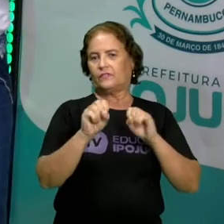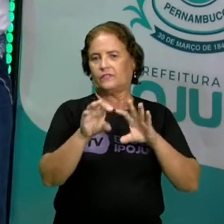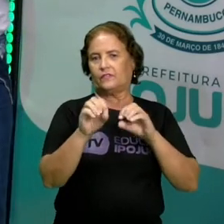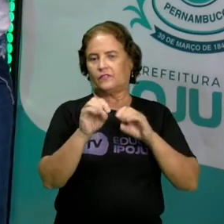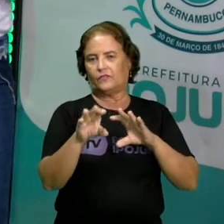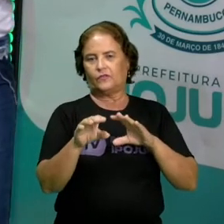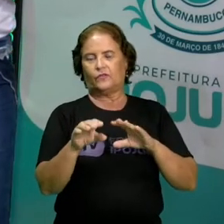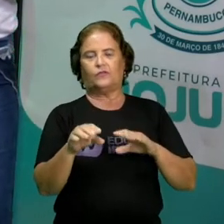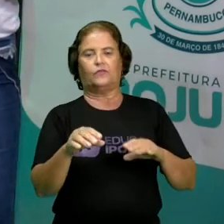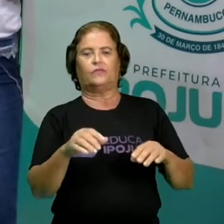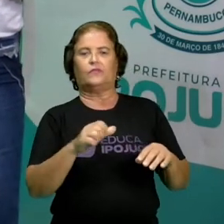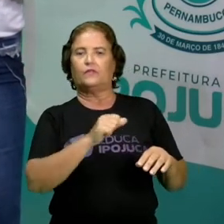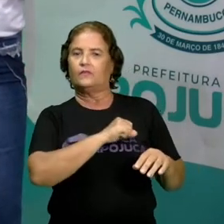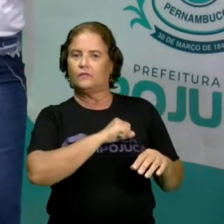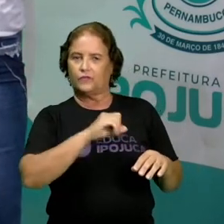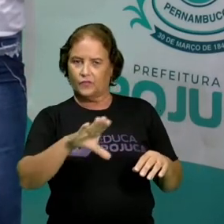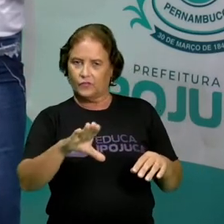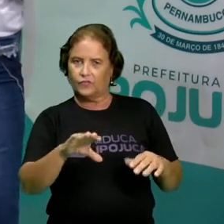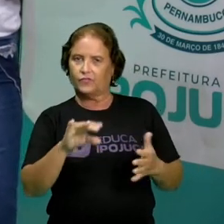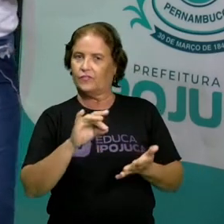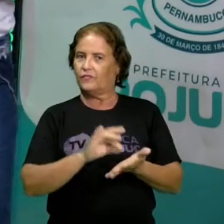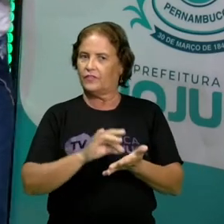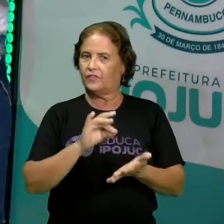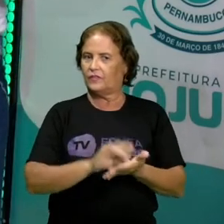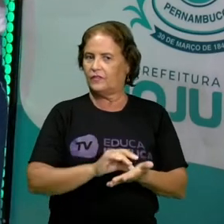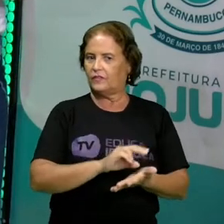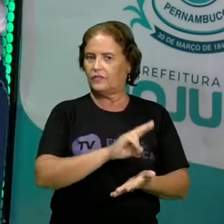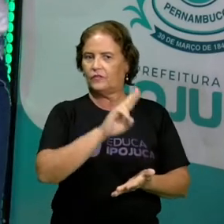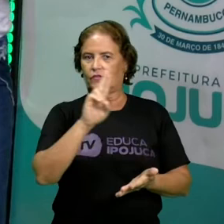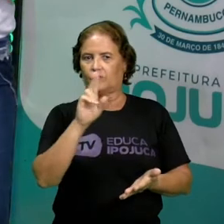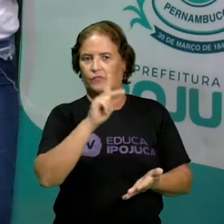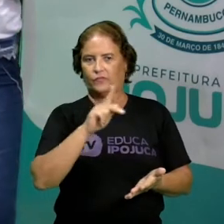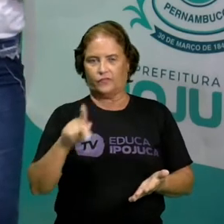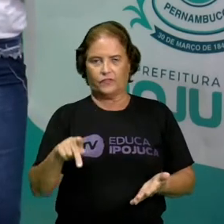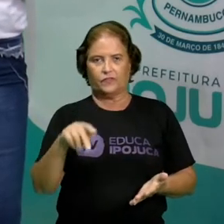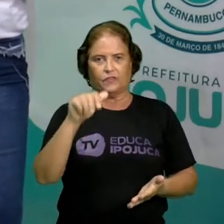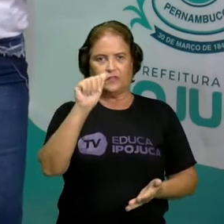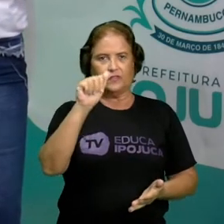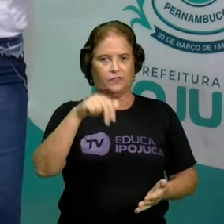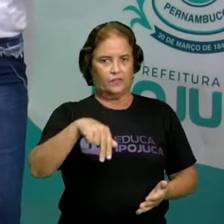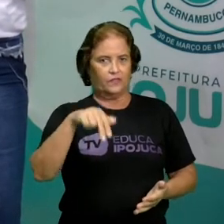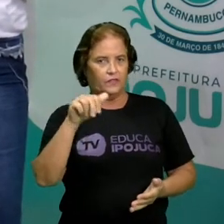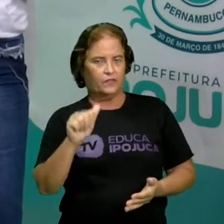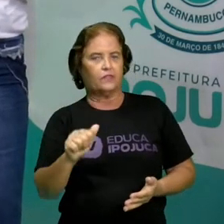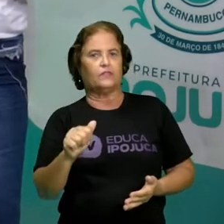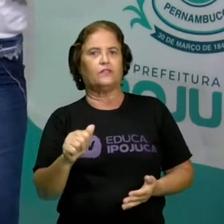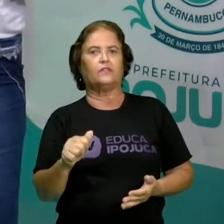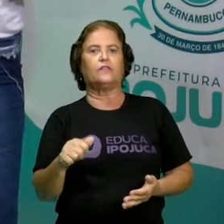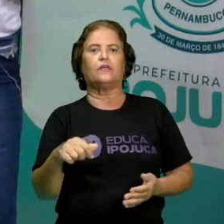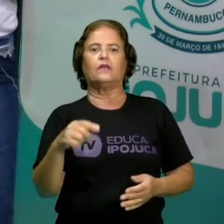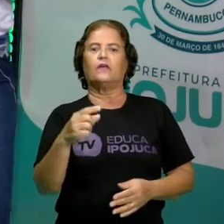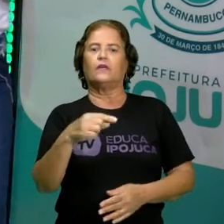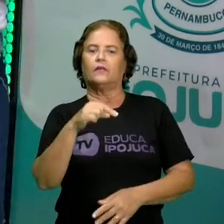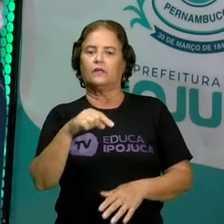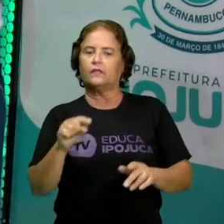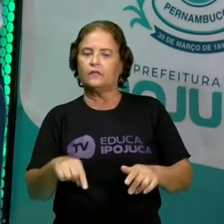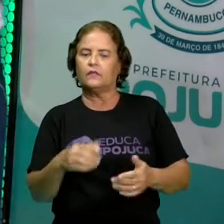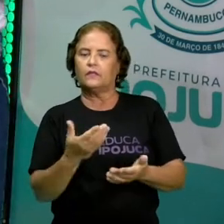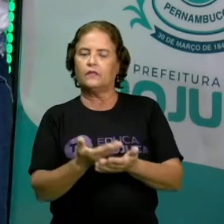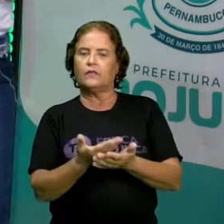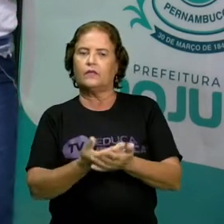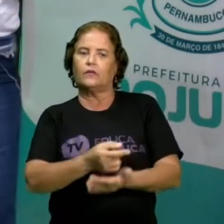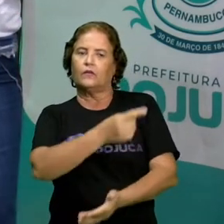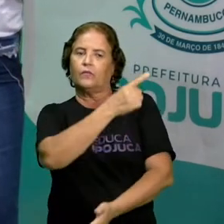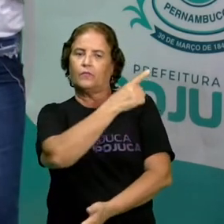Ipojuca. Isso mesmo! O meu nome é Ana e estarei aqui com a turminha do primeiro ano.